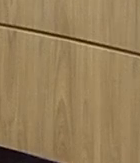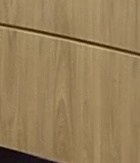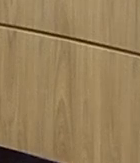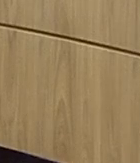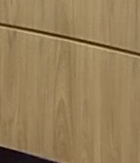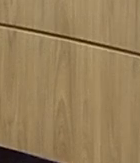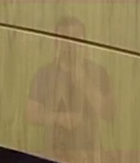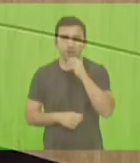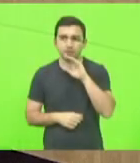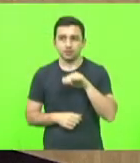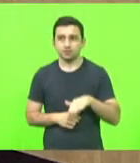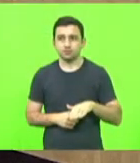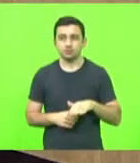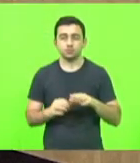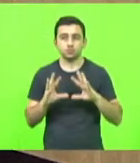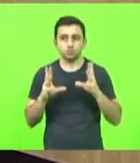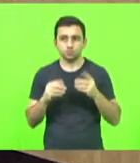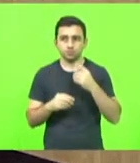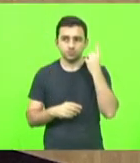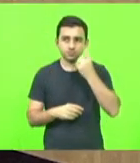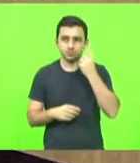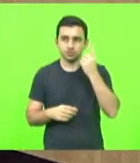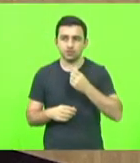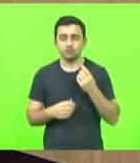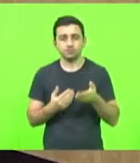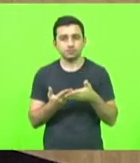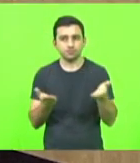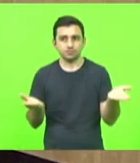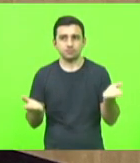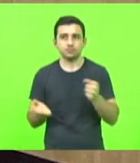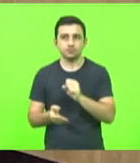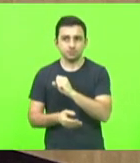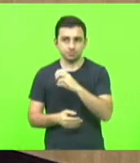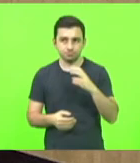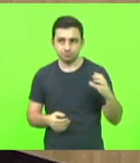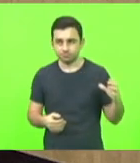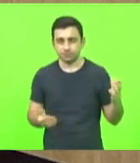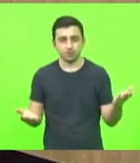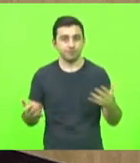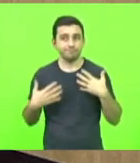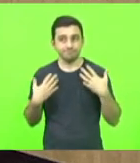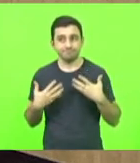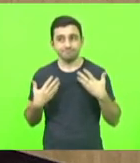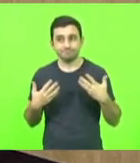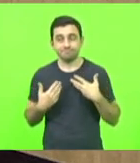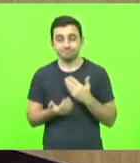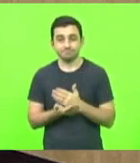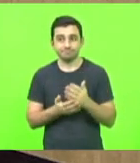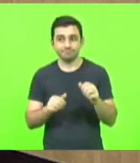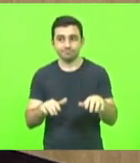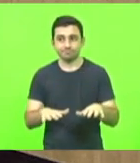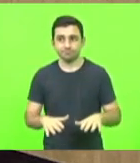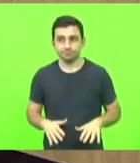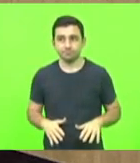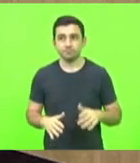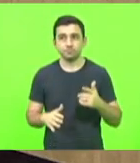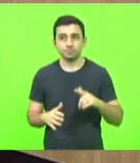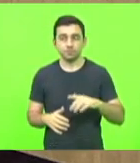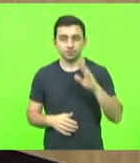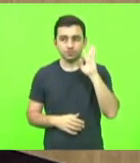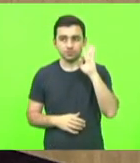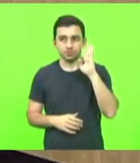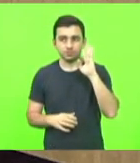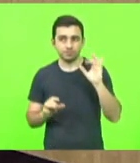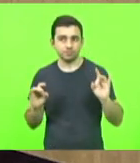Boa tarde, deputados. Boa tarde aos catarinenses. É com muita alegria que iniciamos mais uma sessão nesta quarta-feira